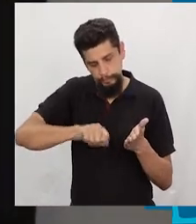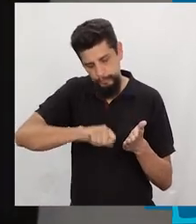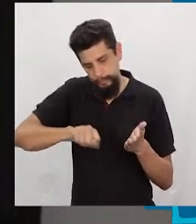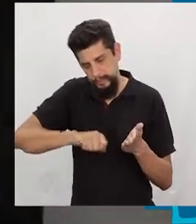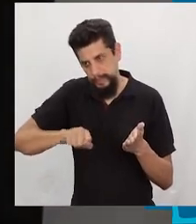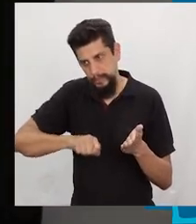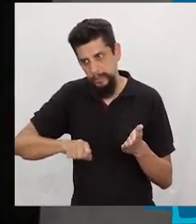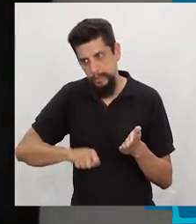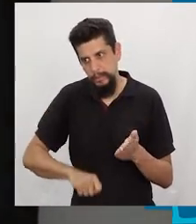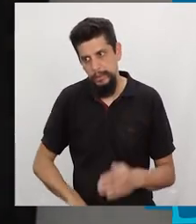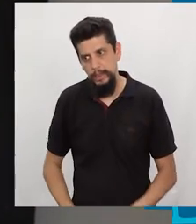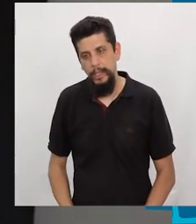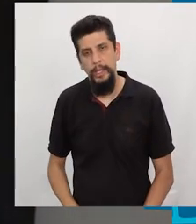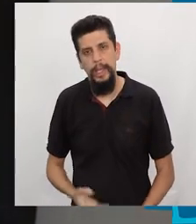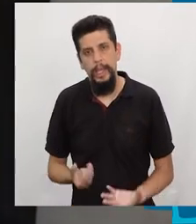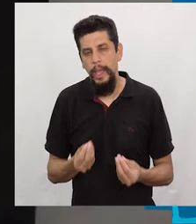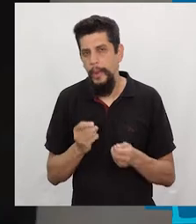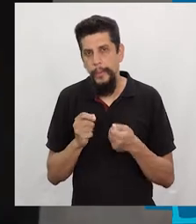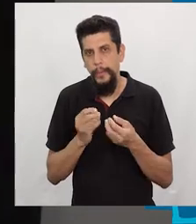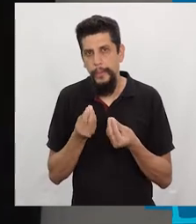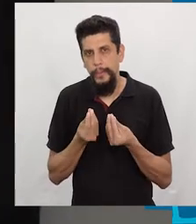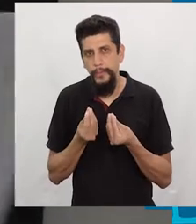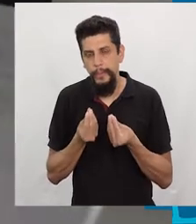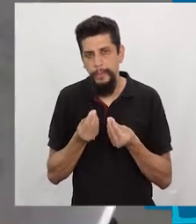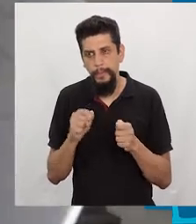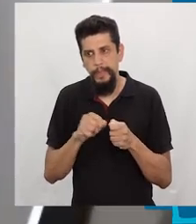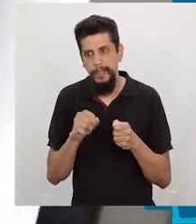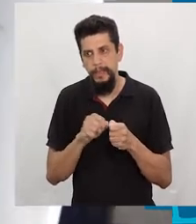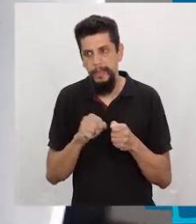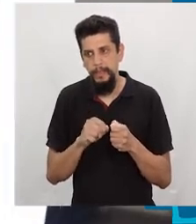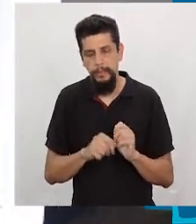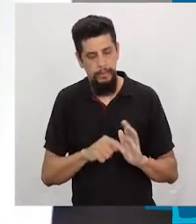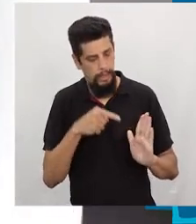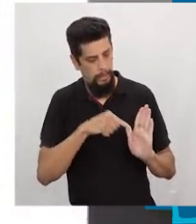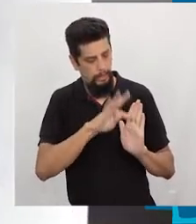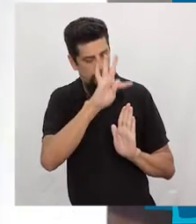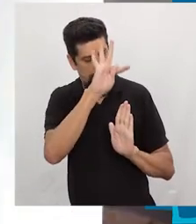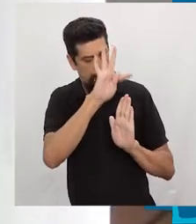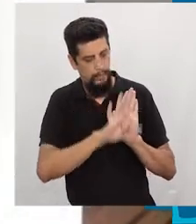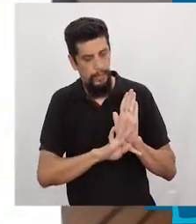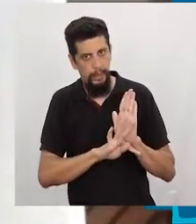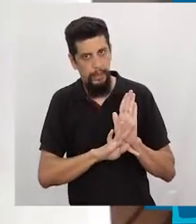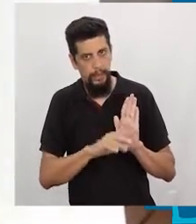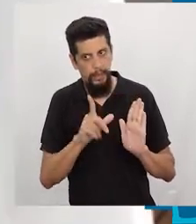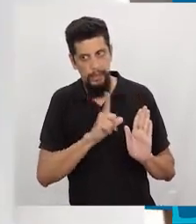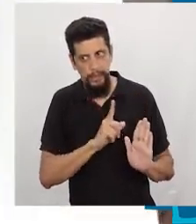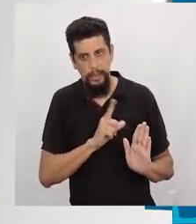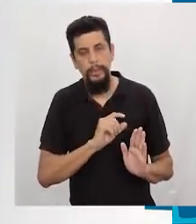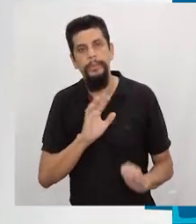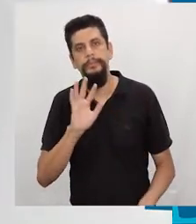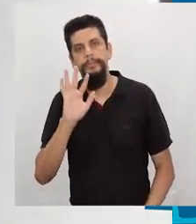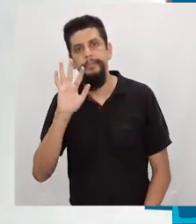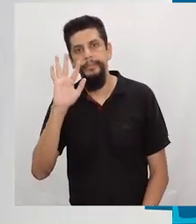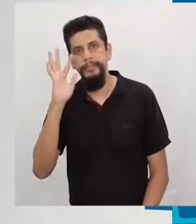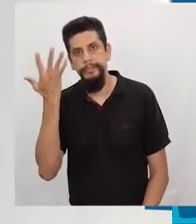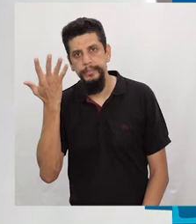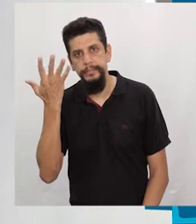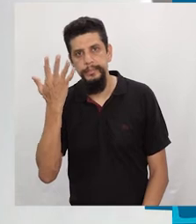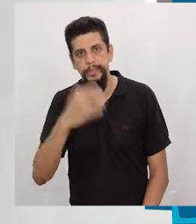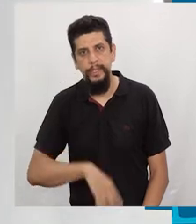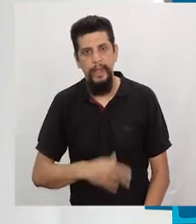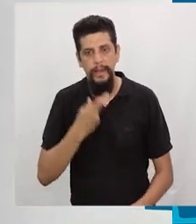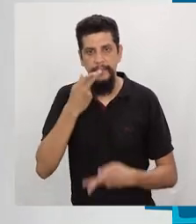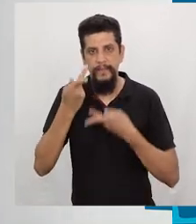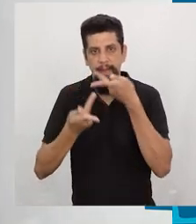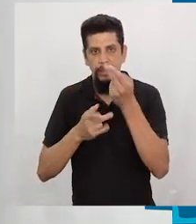né? O roteiro, ele é o quê? Ele é um texto onde tem o que, que vai acontecer, as